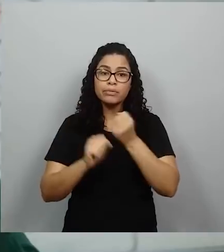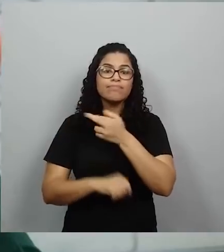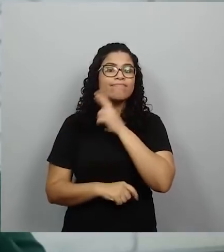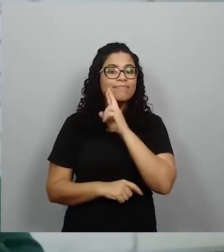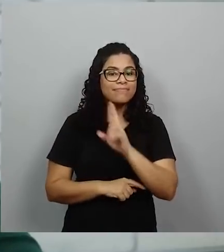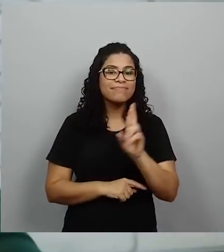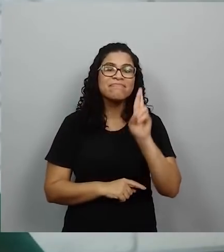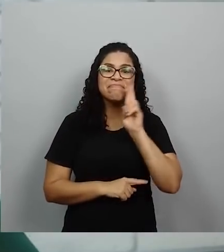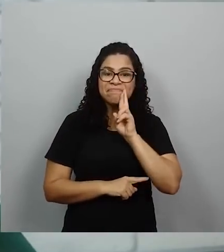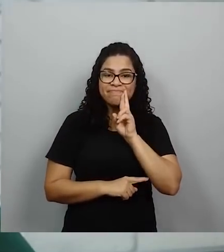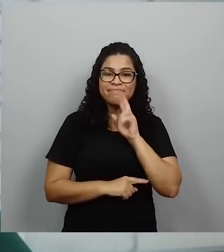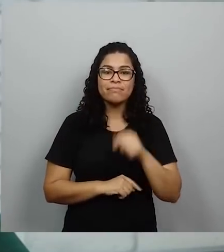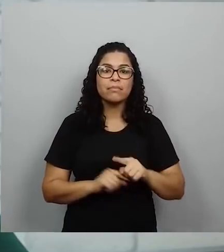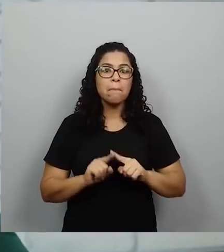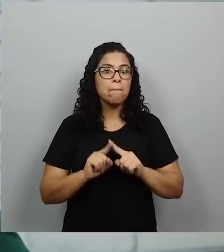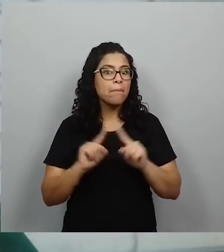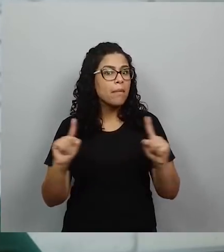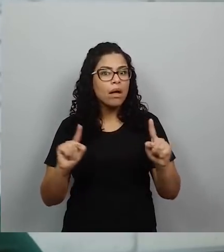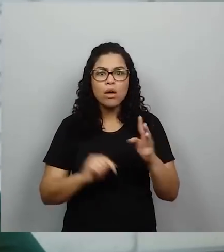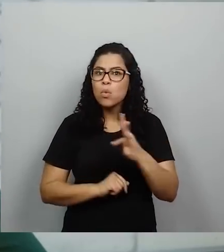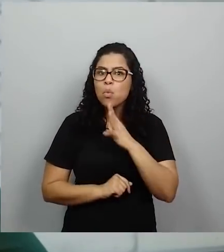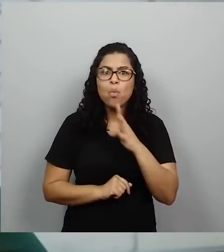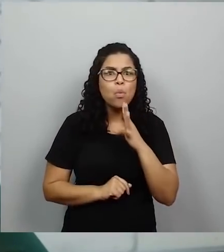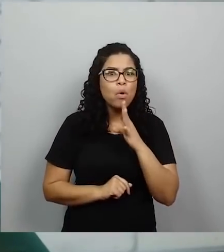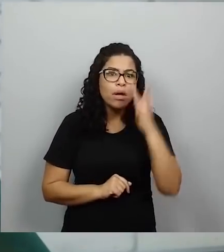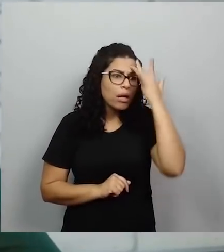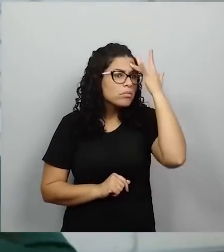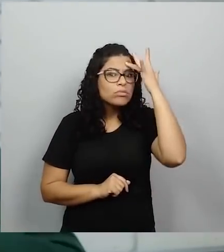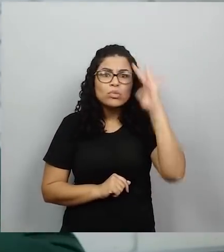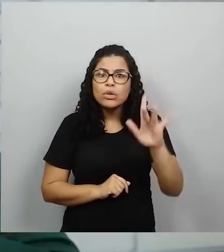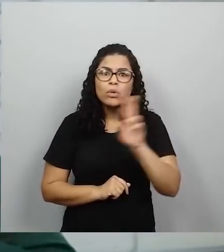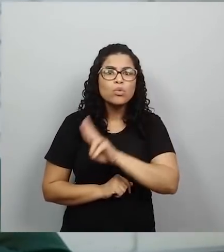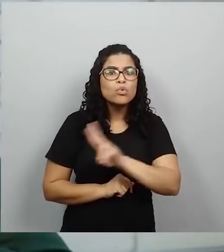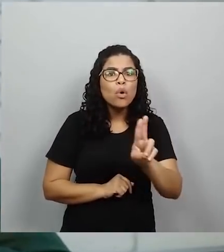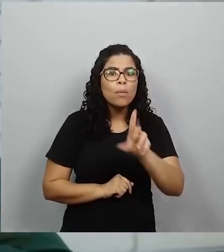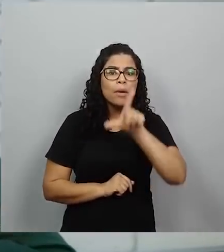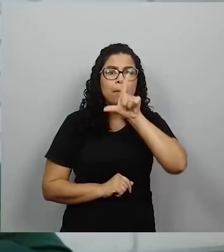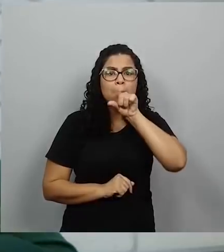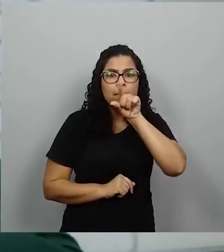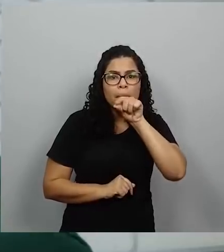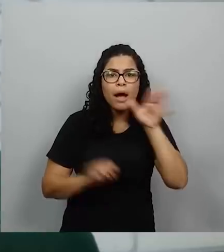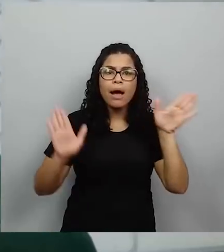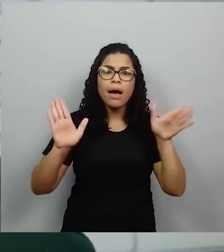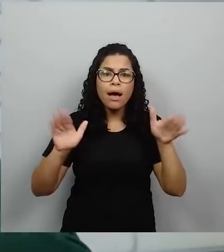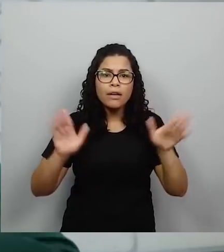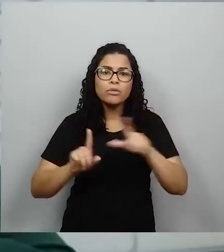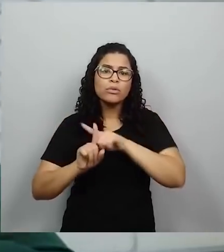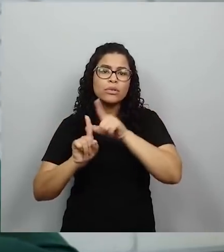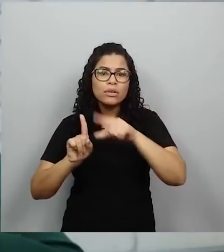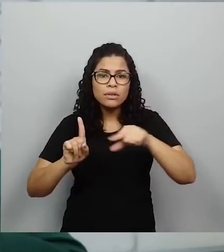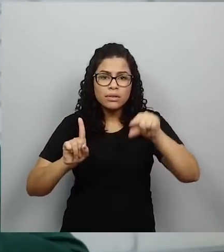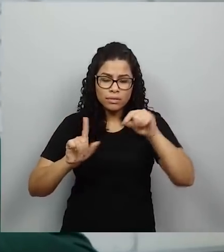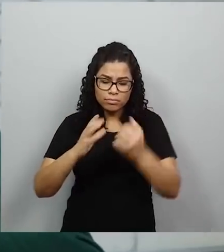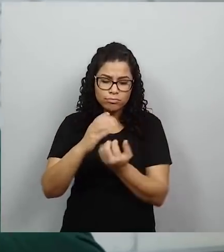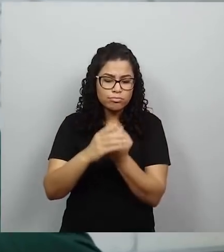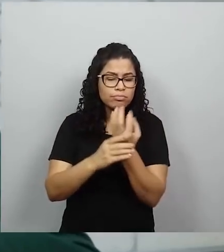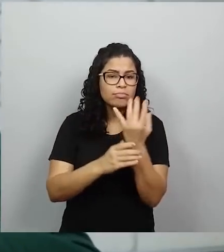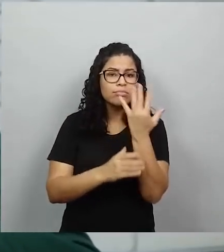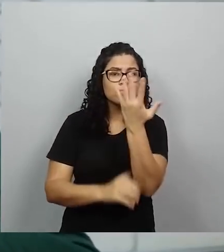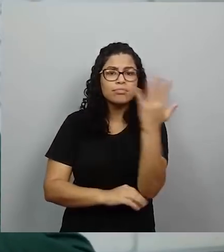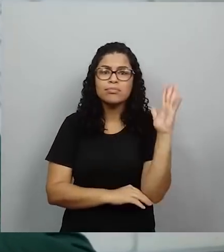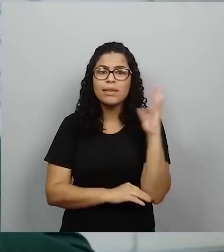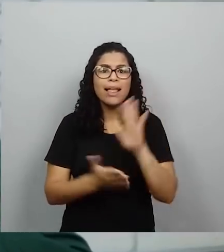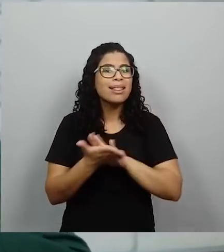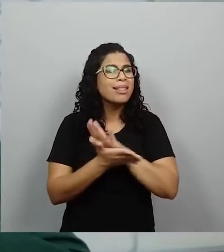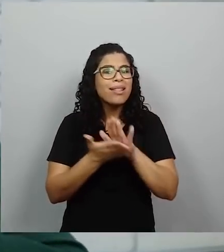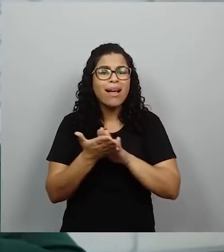fábricas, restaurantes, mas não sabem o nome dos pássaros, o nome das plantas e de